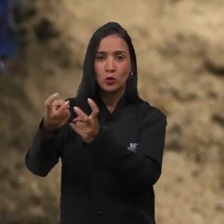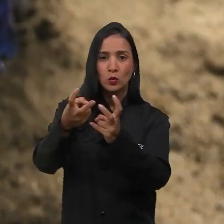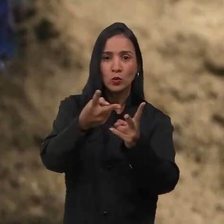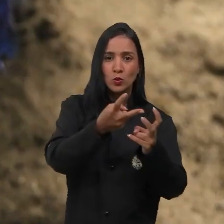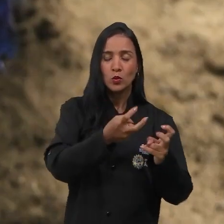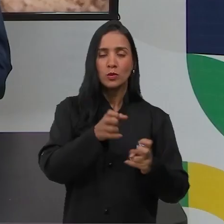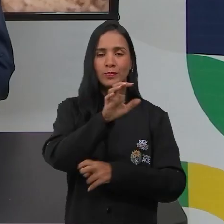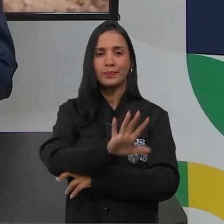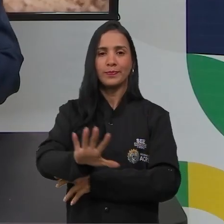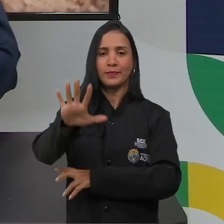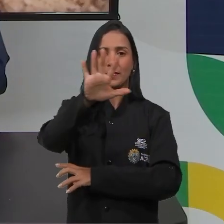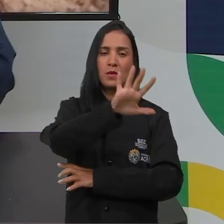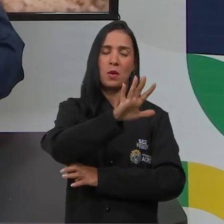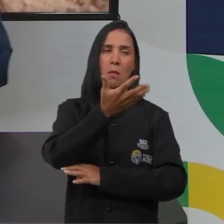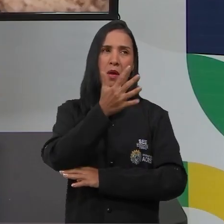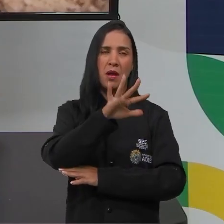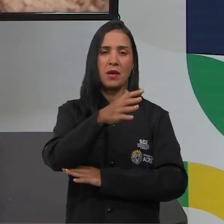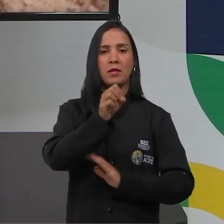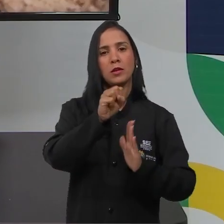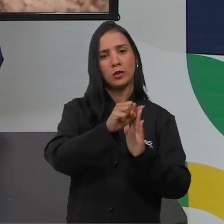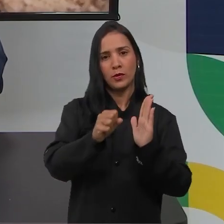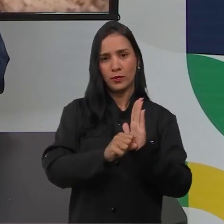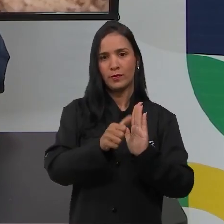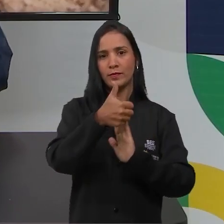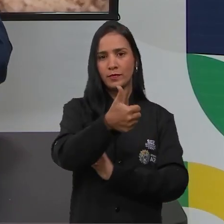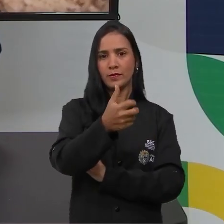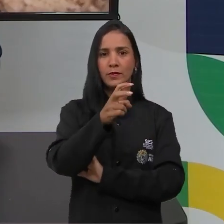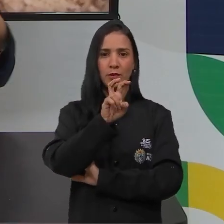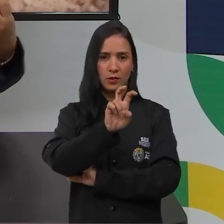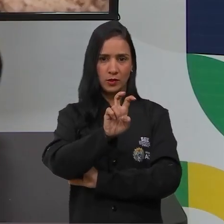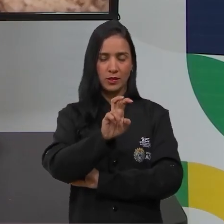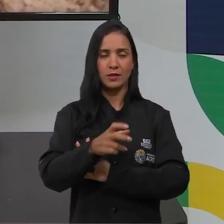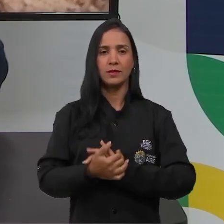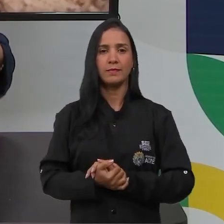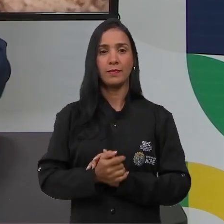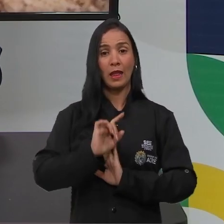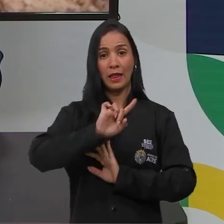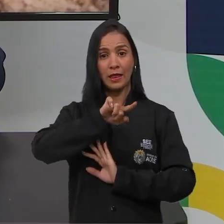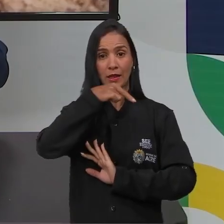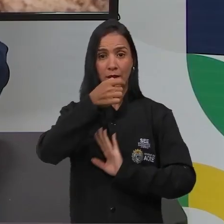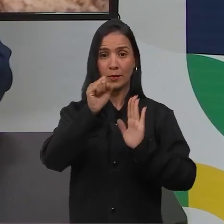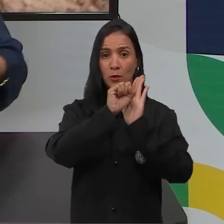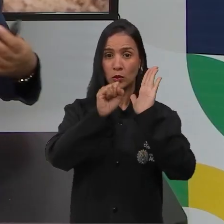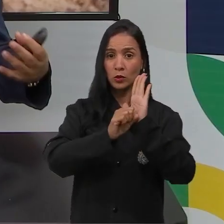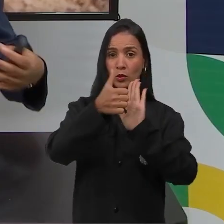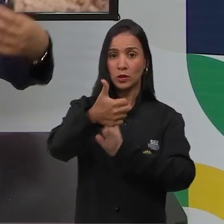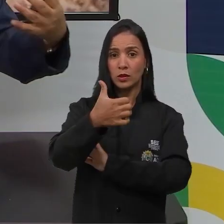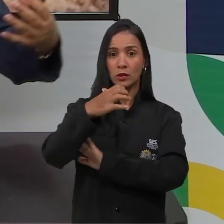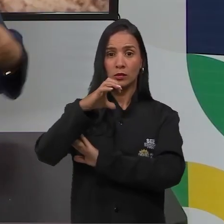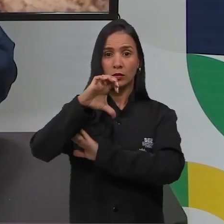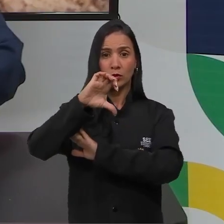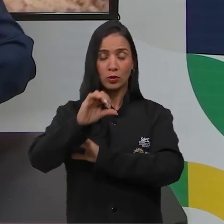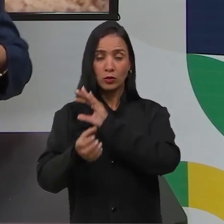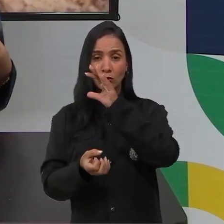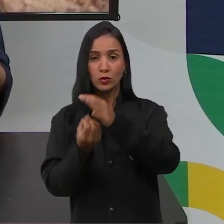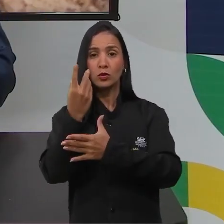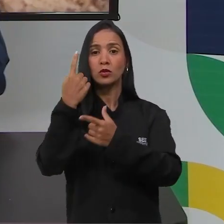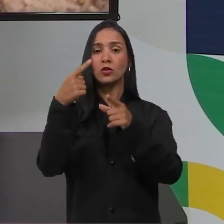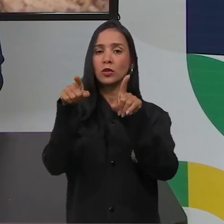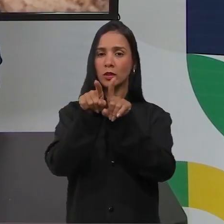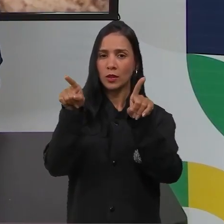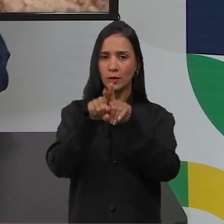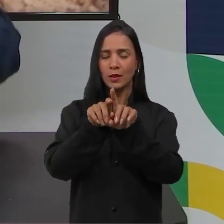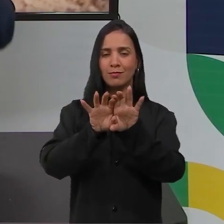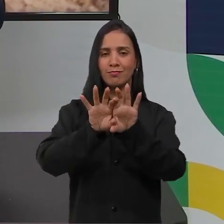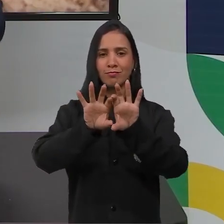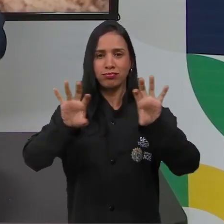desde o século XV. Então, o século XIX ele veio justamente para dividir esses países, tá? Criar essas fronteiras entre